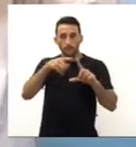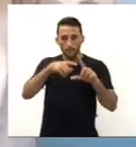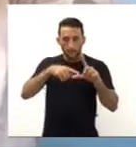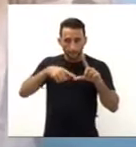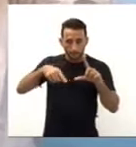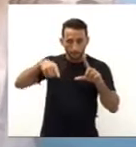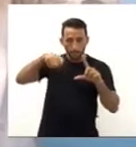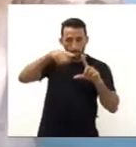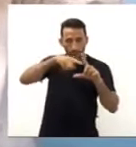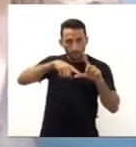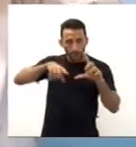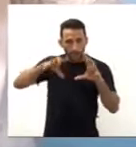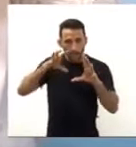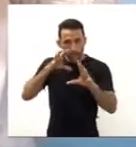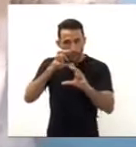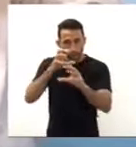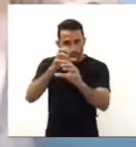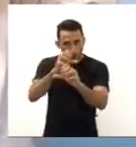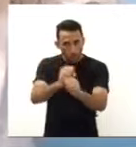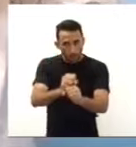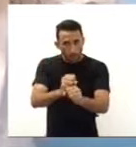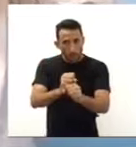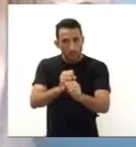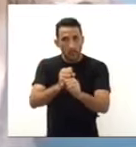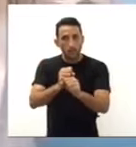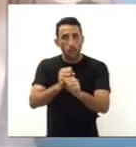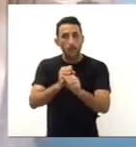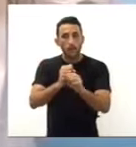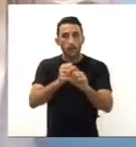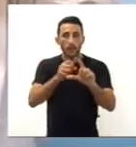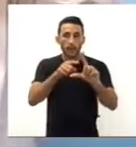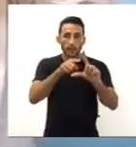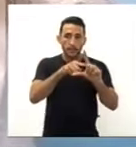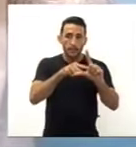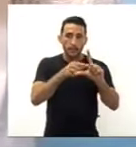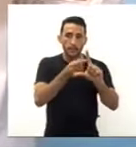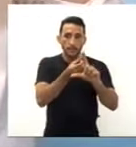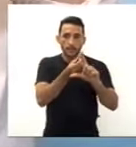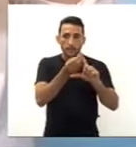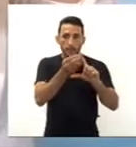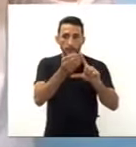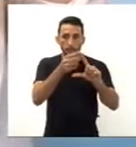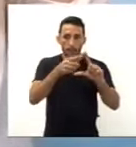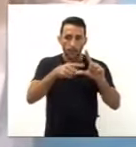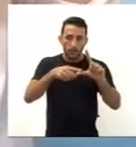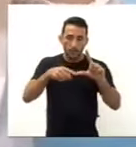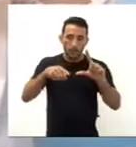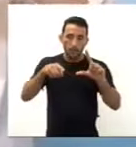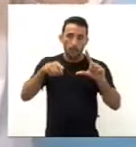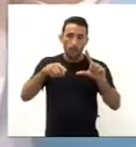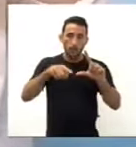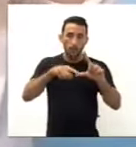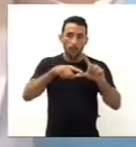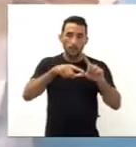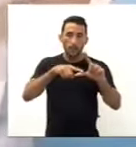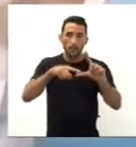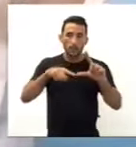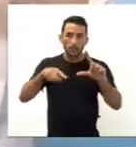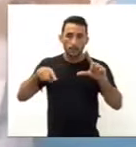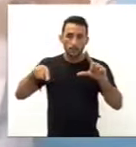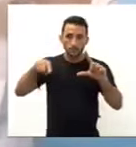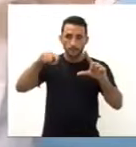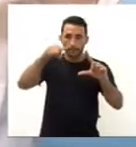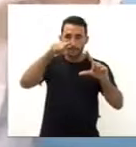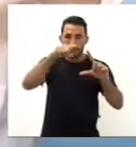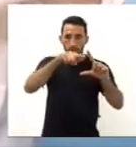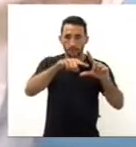desses ângulos tem quanto? 60 graus. Quando eu soma 60 graus, então a soma dos